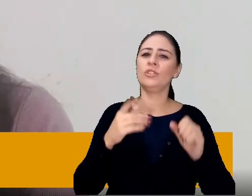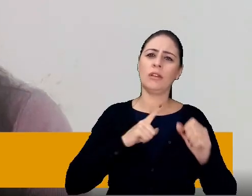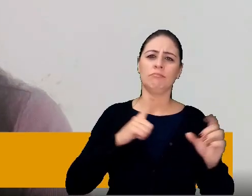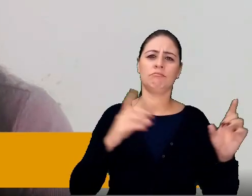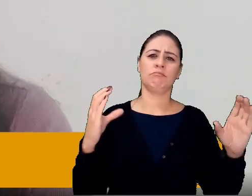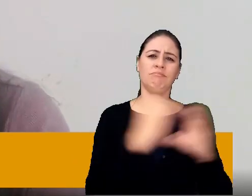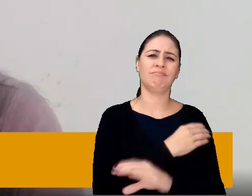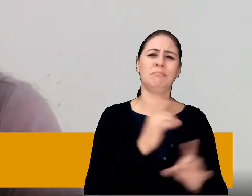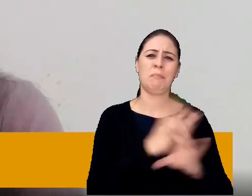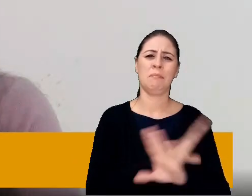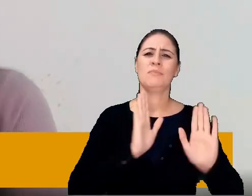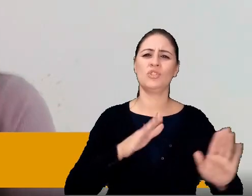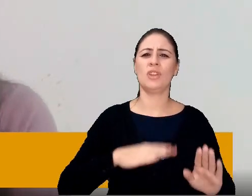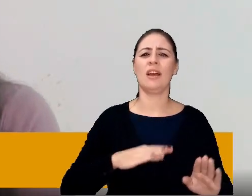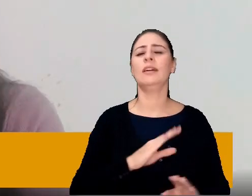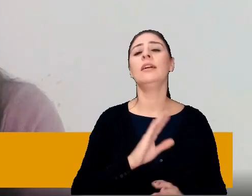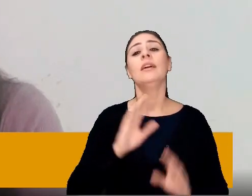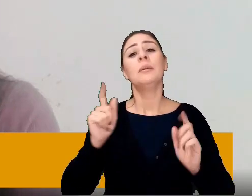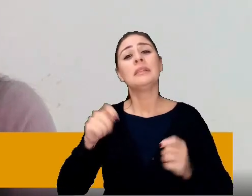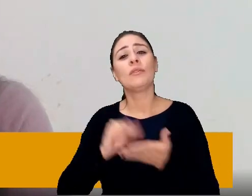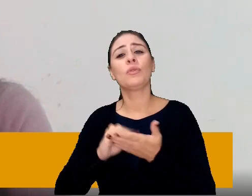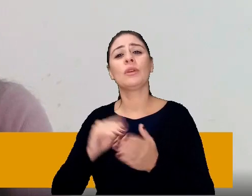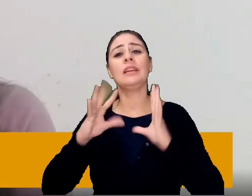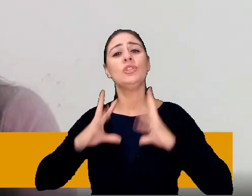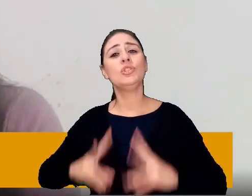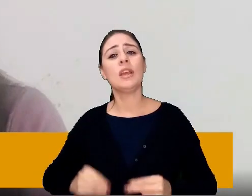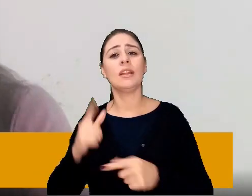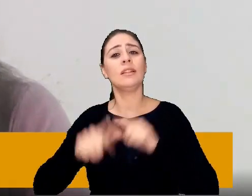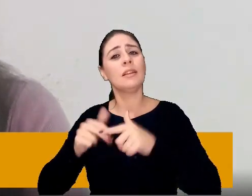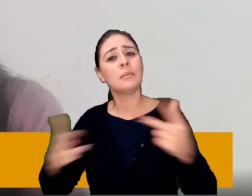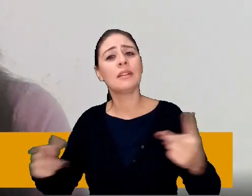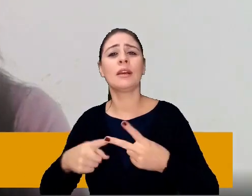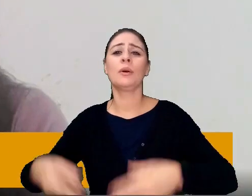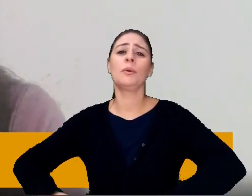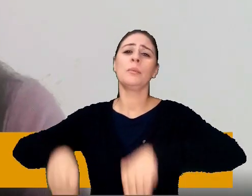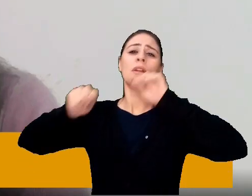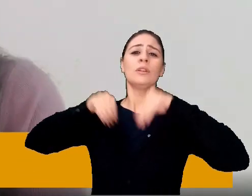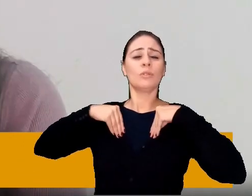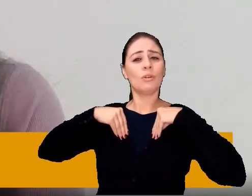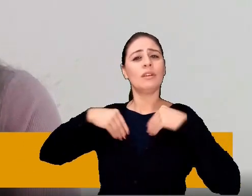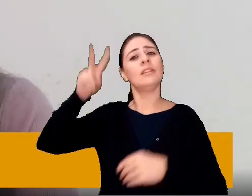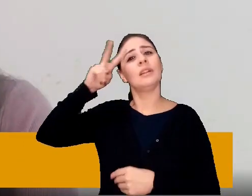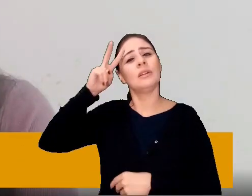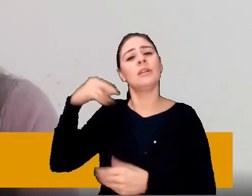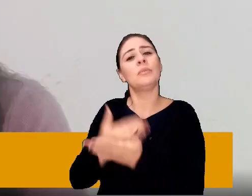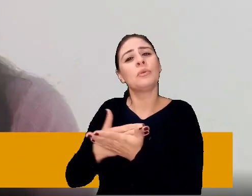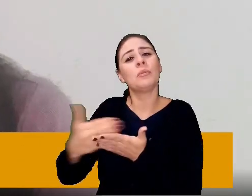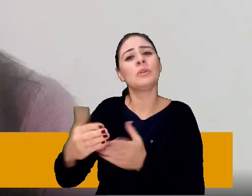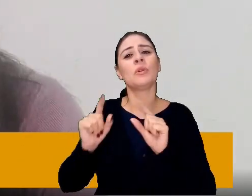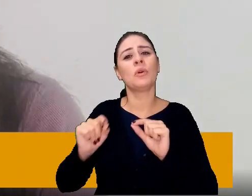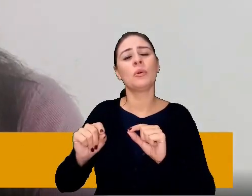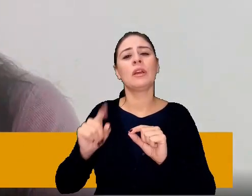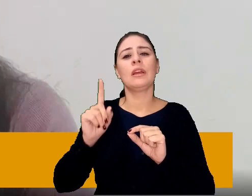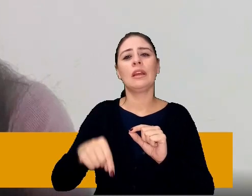pedir aquilo que a gente tem necessidade mesmo, que era material de higiene, material de limpeza, cobertor, e daí eu lembro